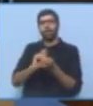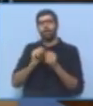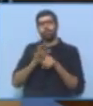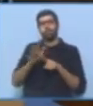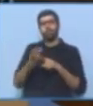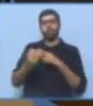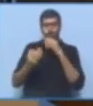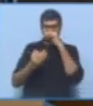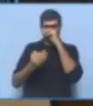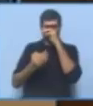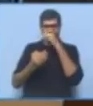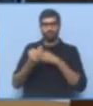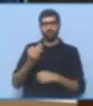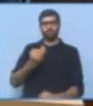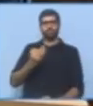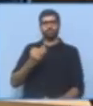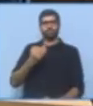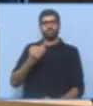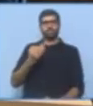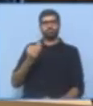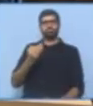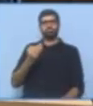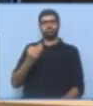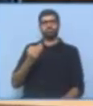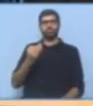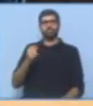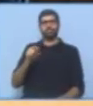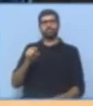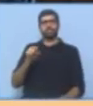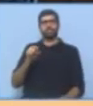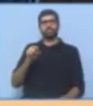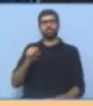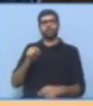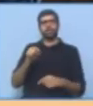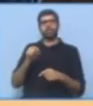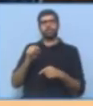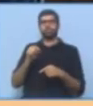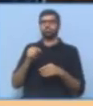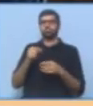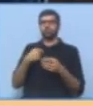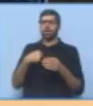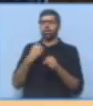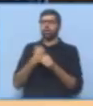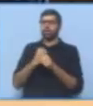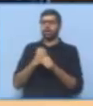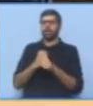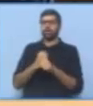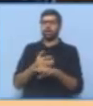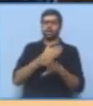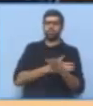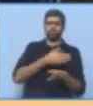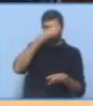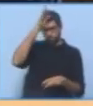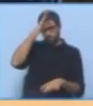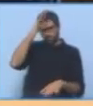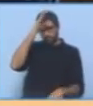e comecei a fazer, se calhar, uma parte daquilo que, na altura, o Papa,